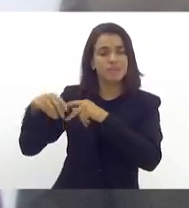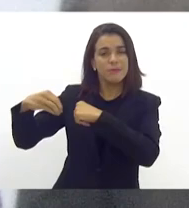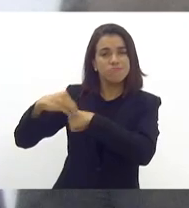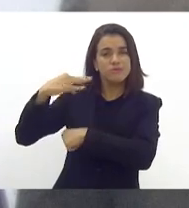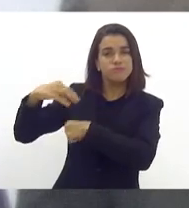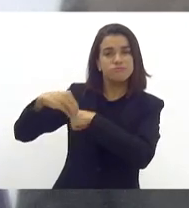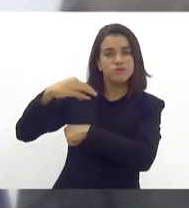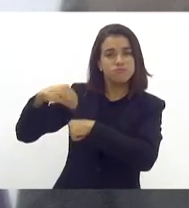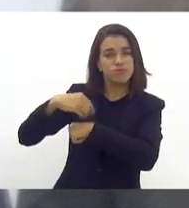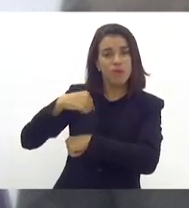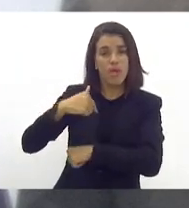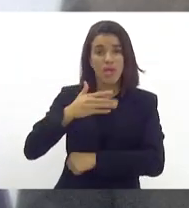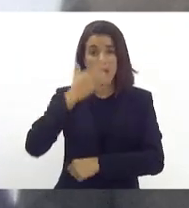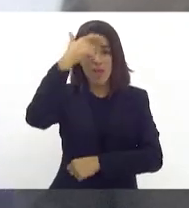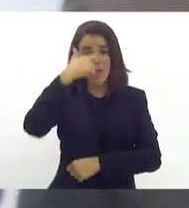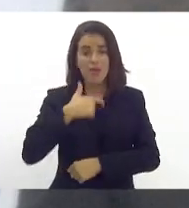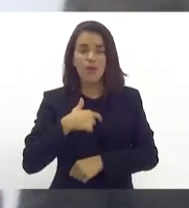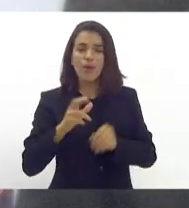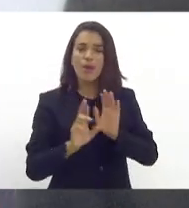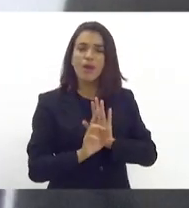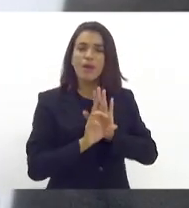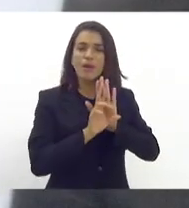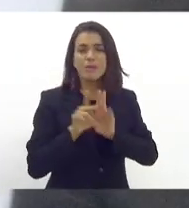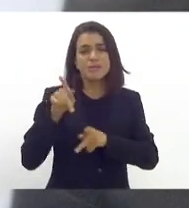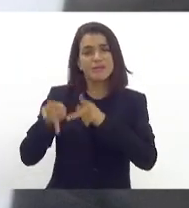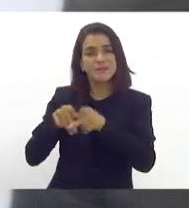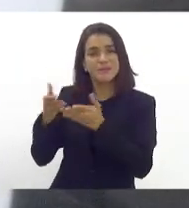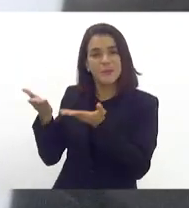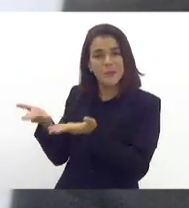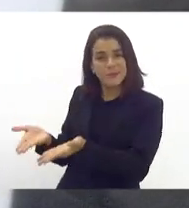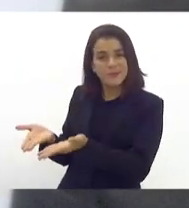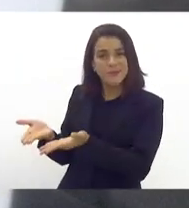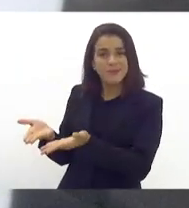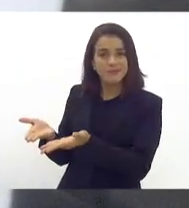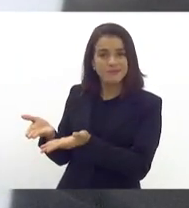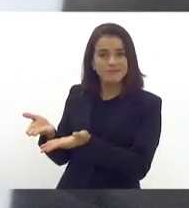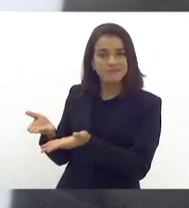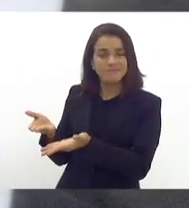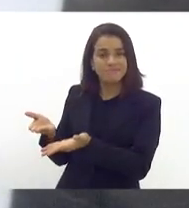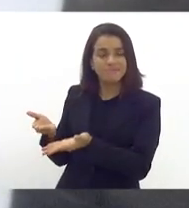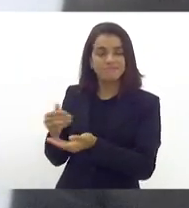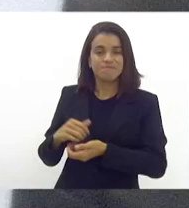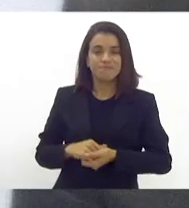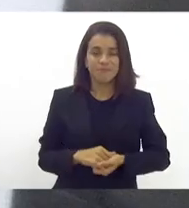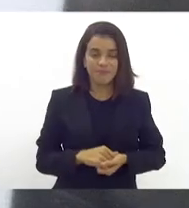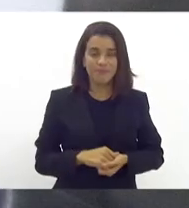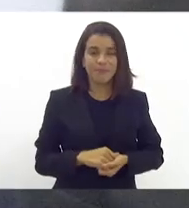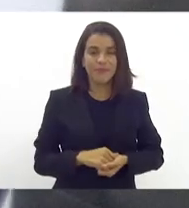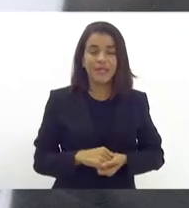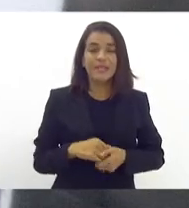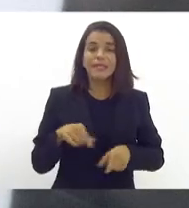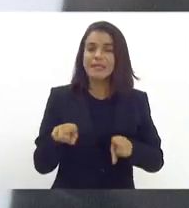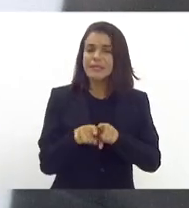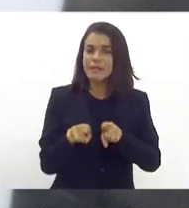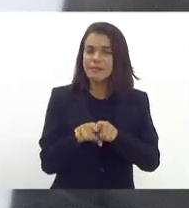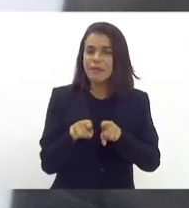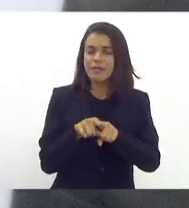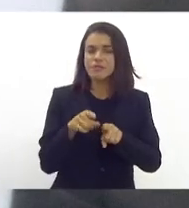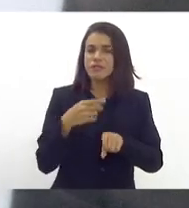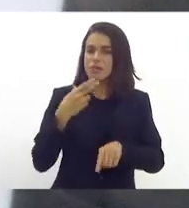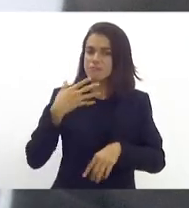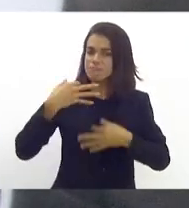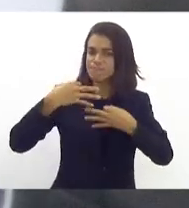desta população as suas dores e só se compromete em solucionar